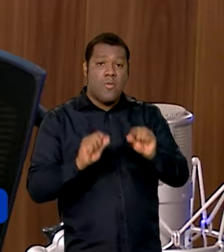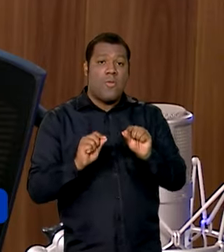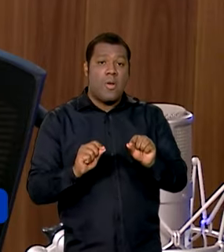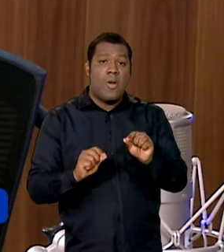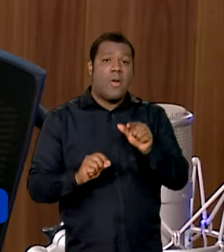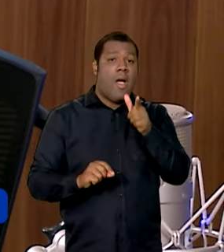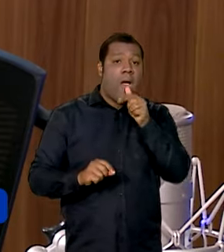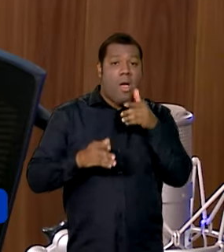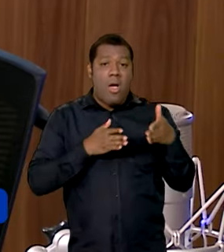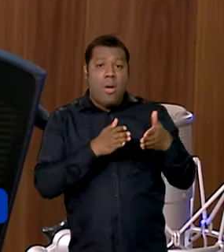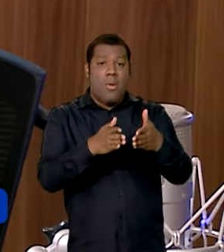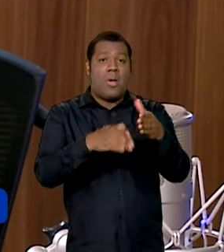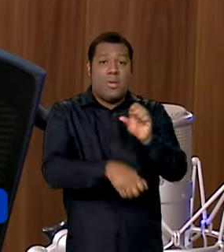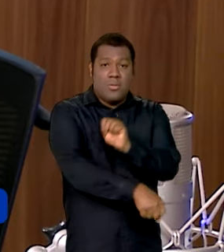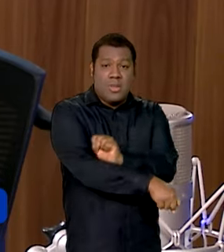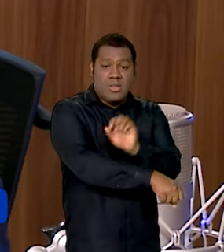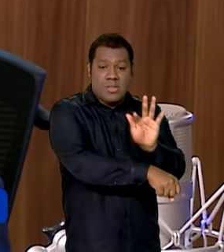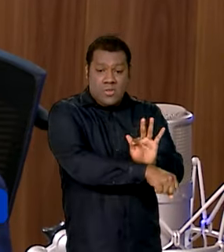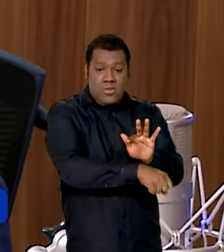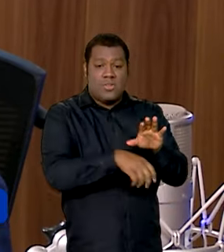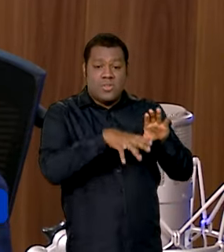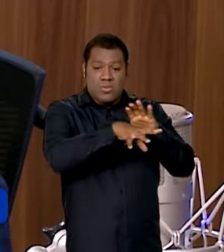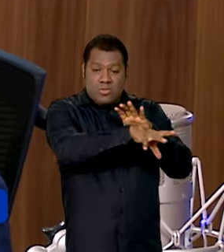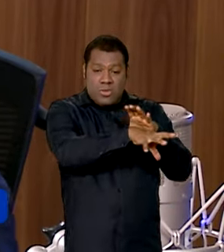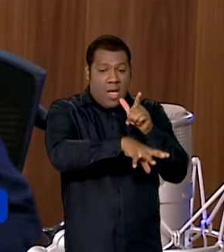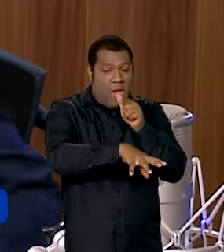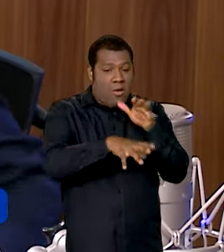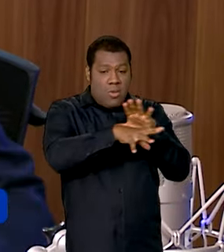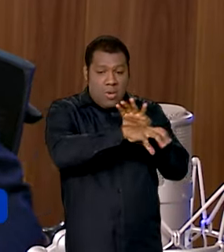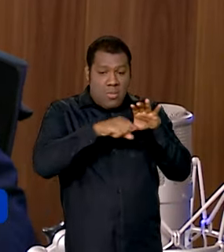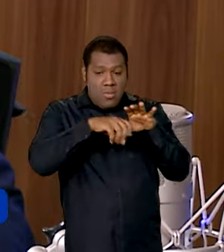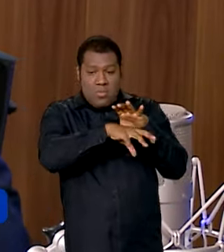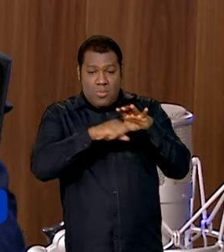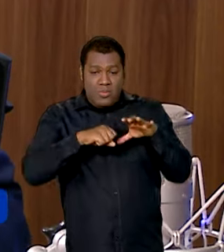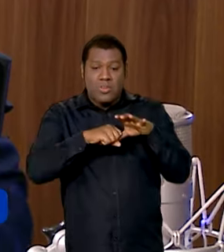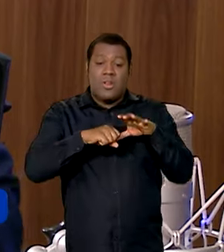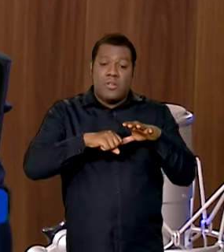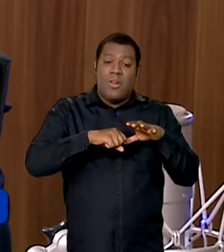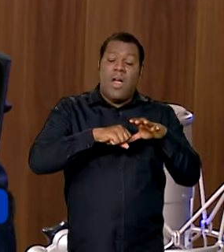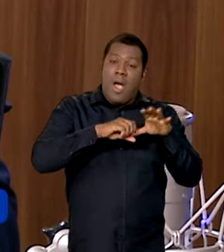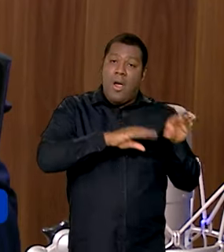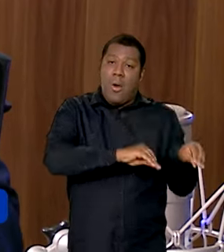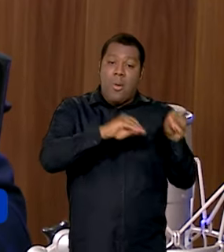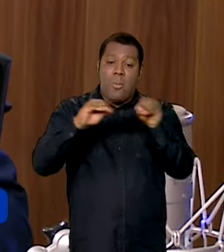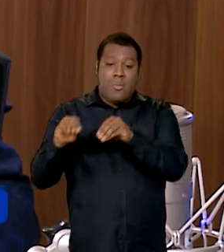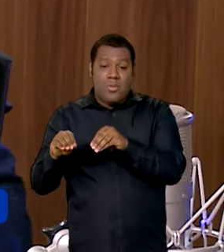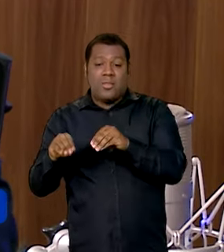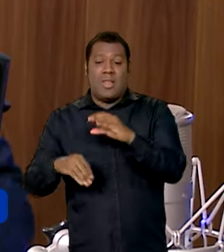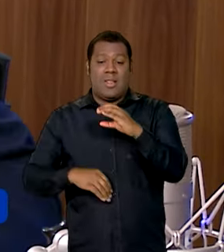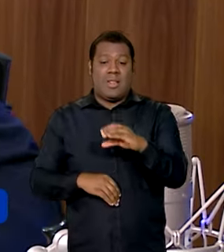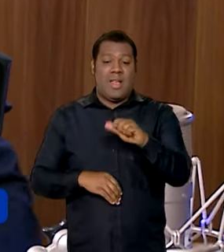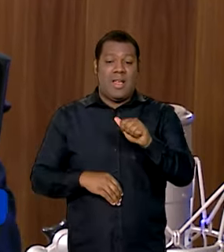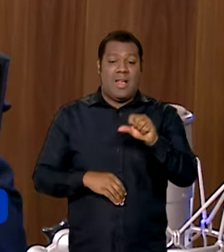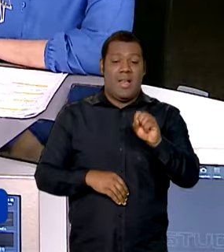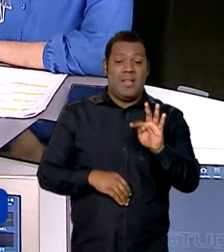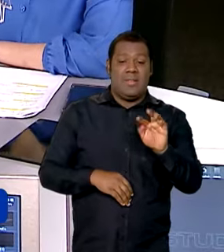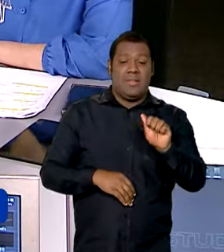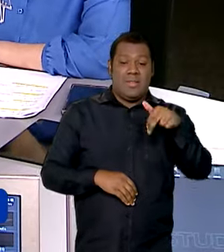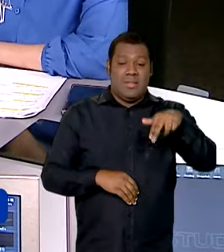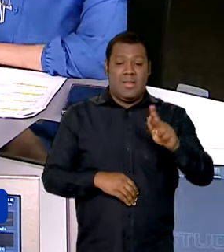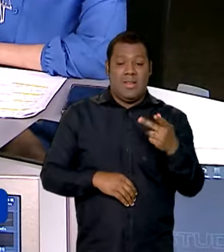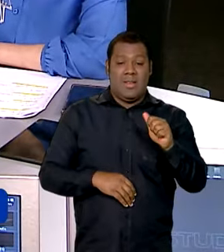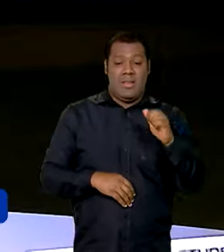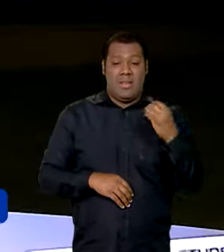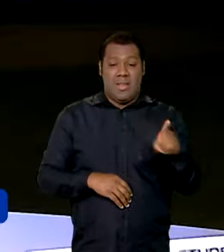do São Francisco abastecer o Castanhão e garantir segurança hídrica para 5 milhões de pessoas só no Estado do Ceará é isso